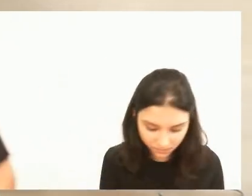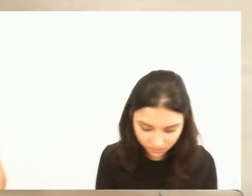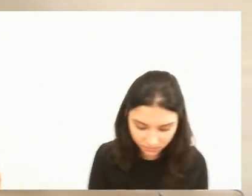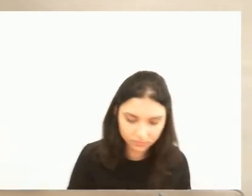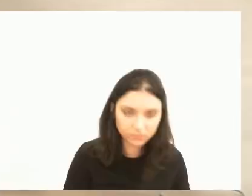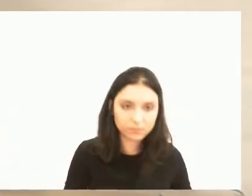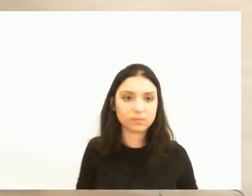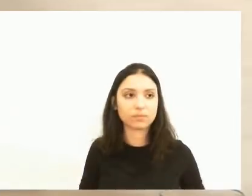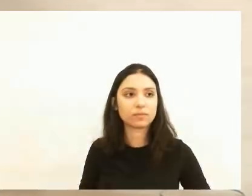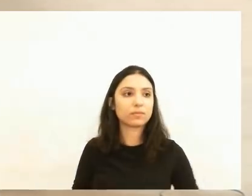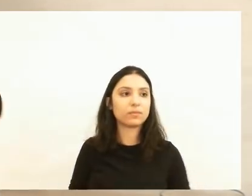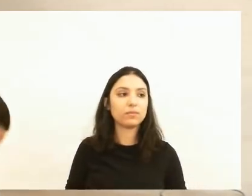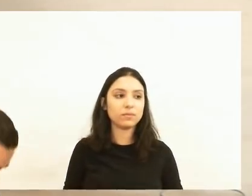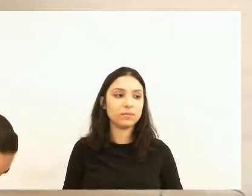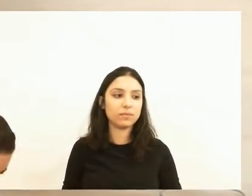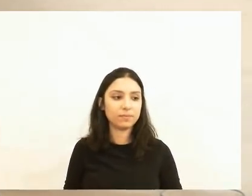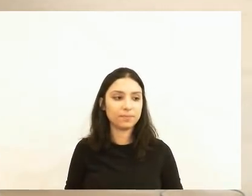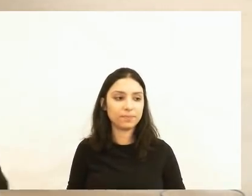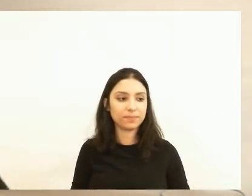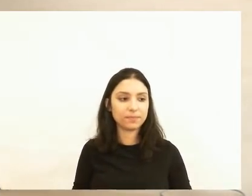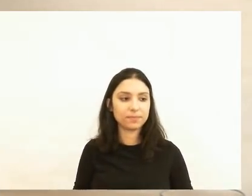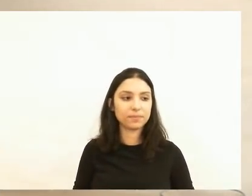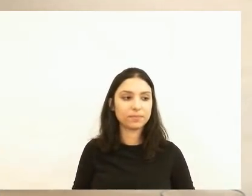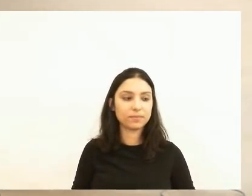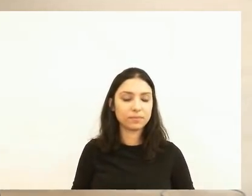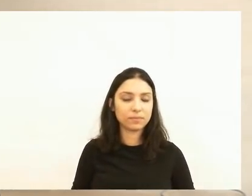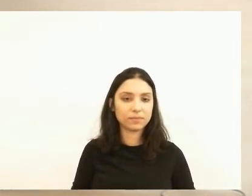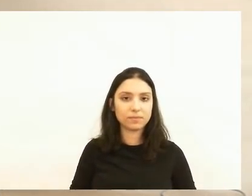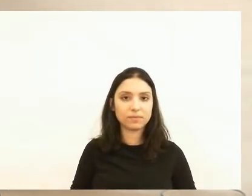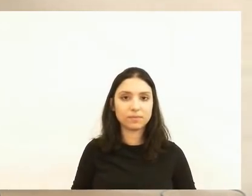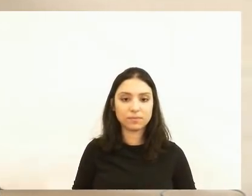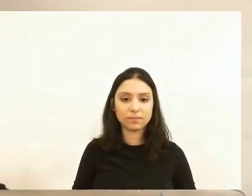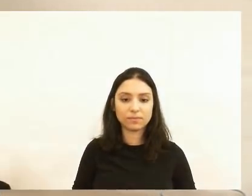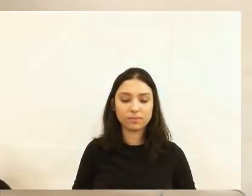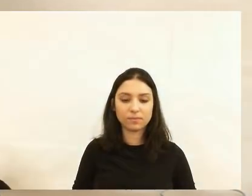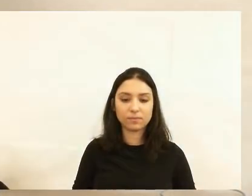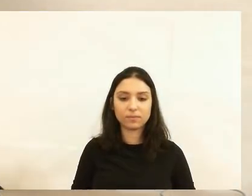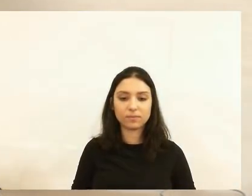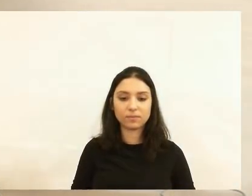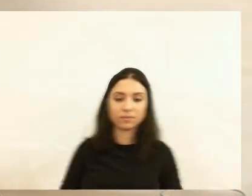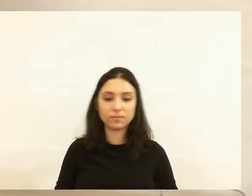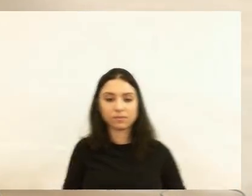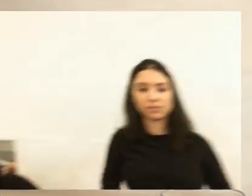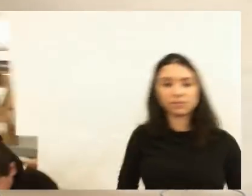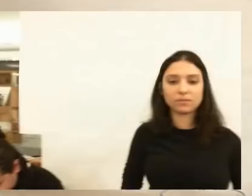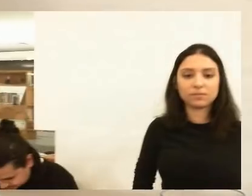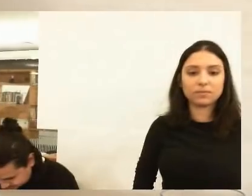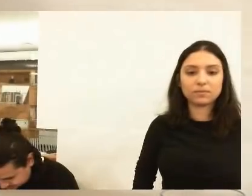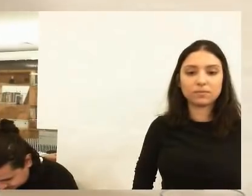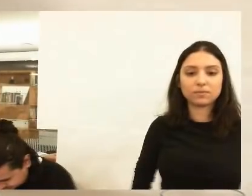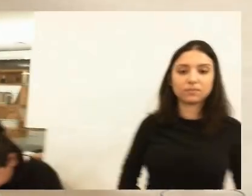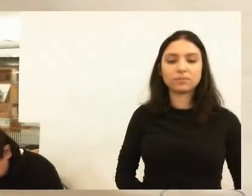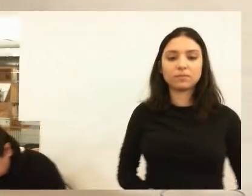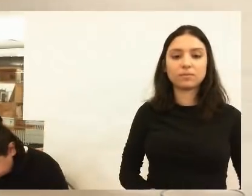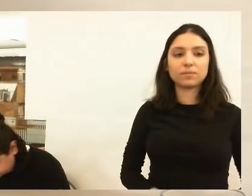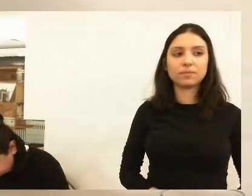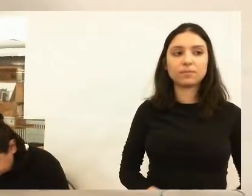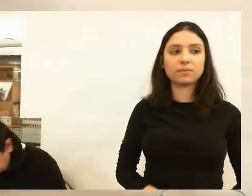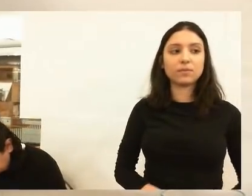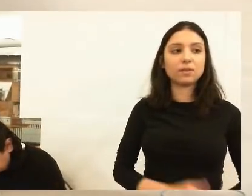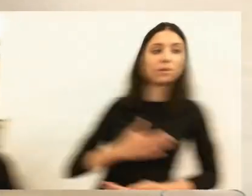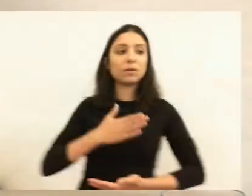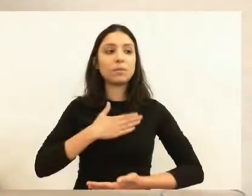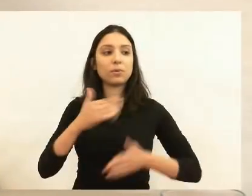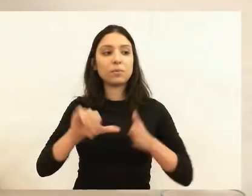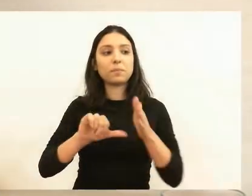falou mas no segundo livro que é o qual é o corpo que dança que é dança educação somática para adultos e crianças tem um capítulo